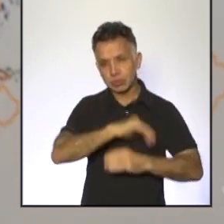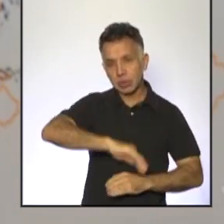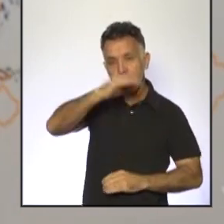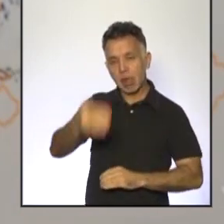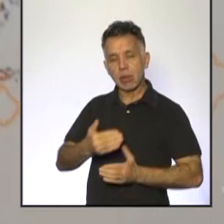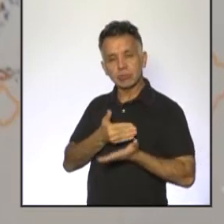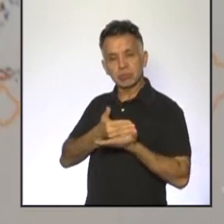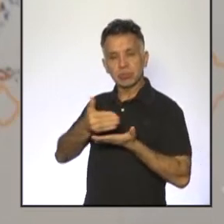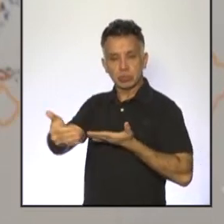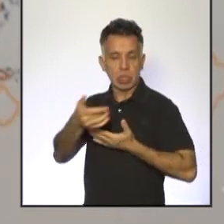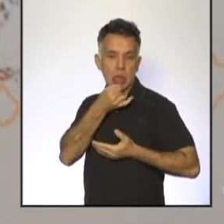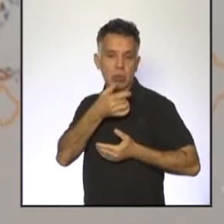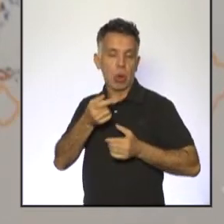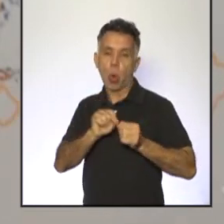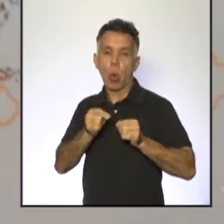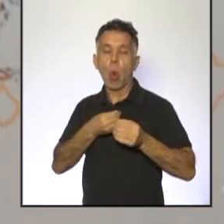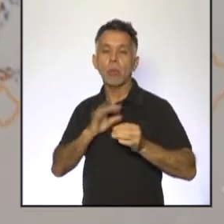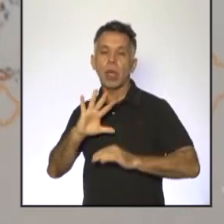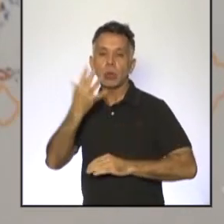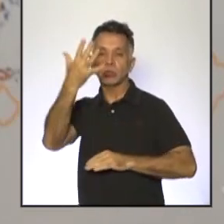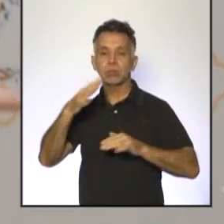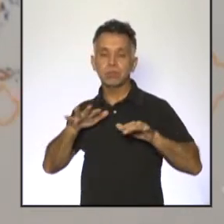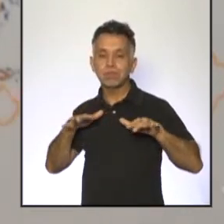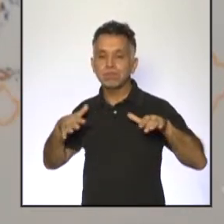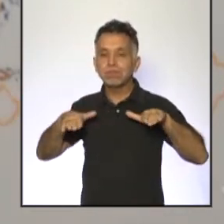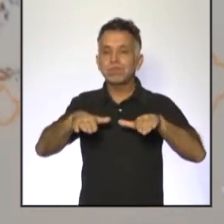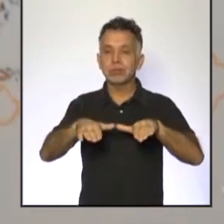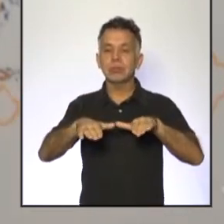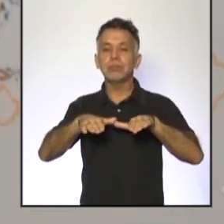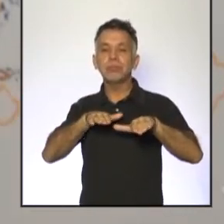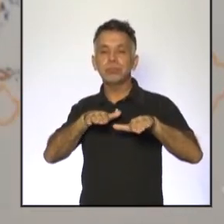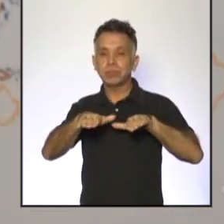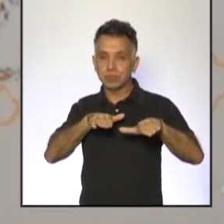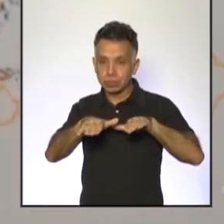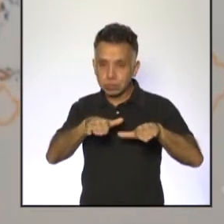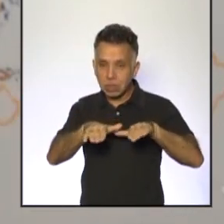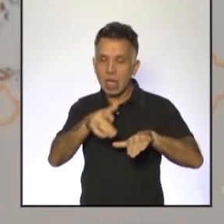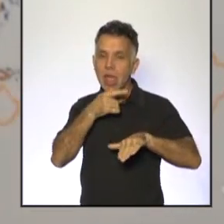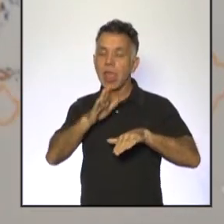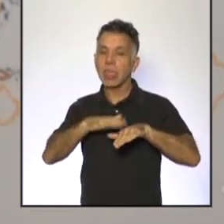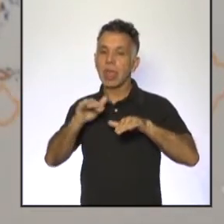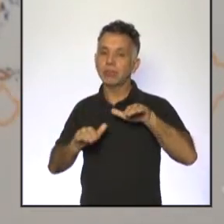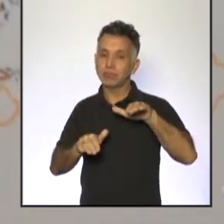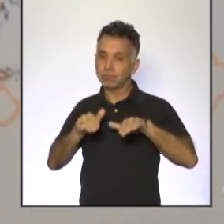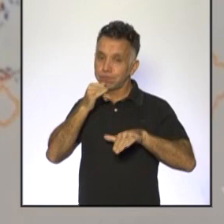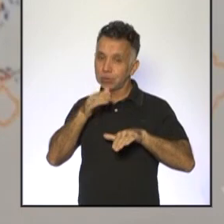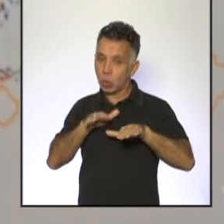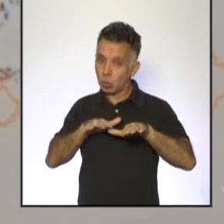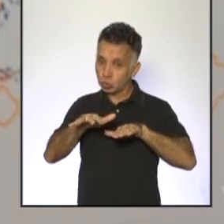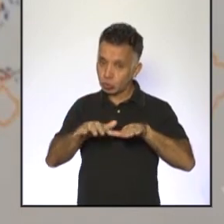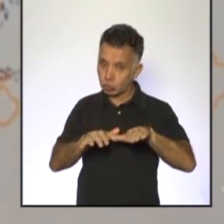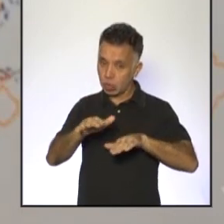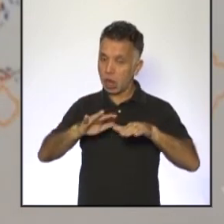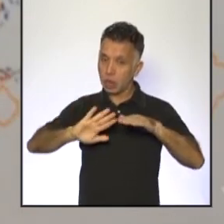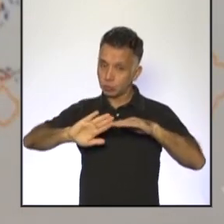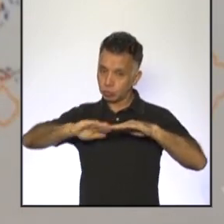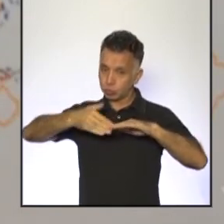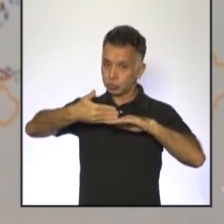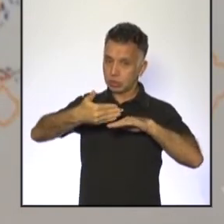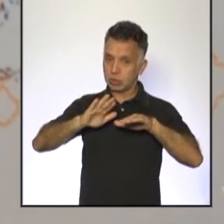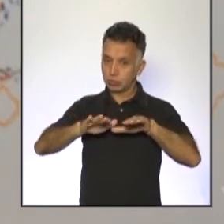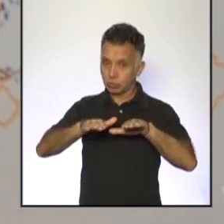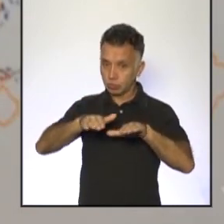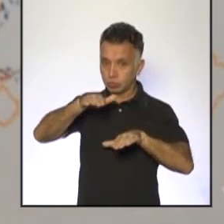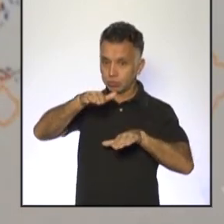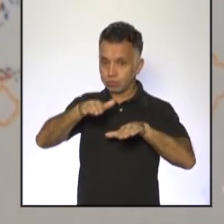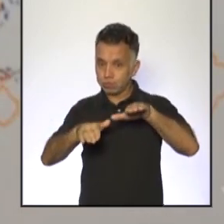da convergência das placas tectônicas, e aí a gente tem um movimento de convergência com o dobramento dessas